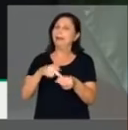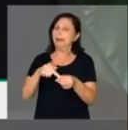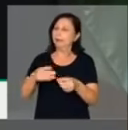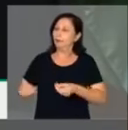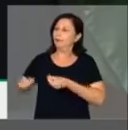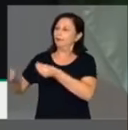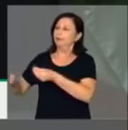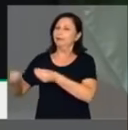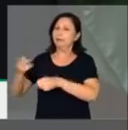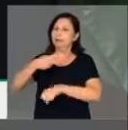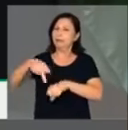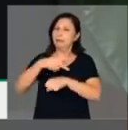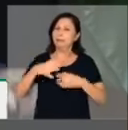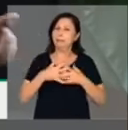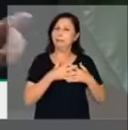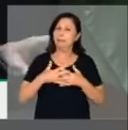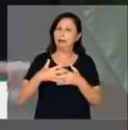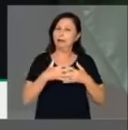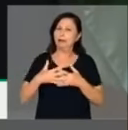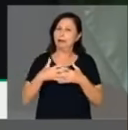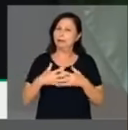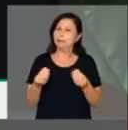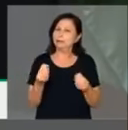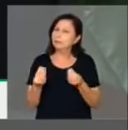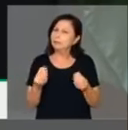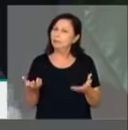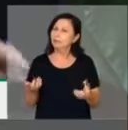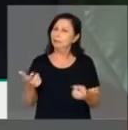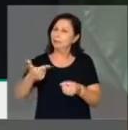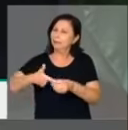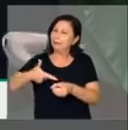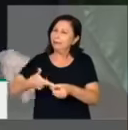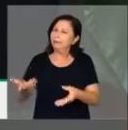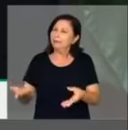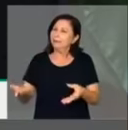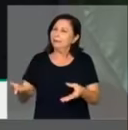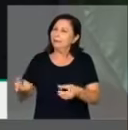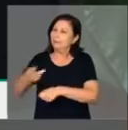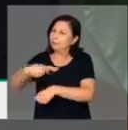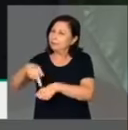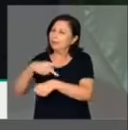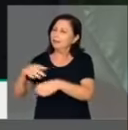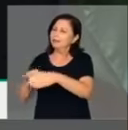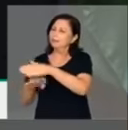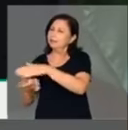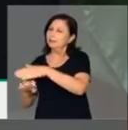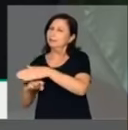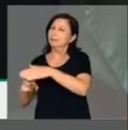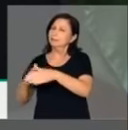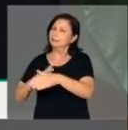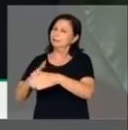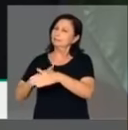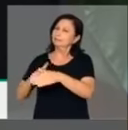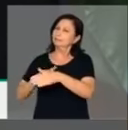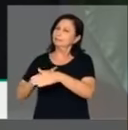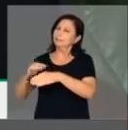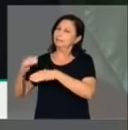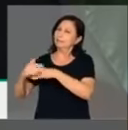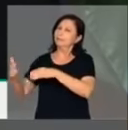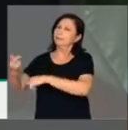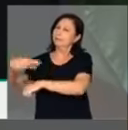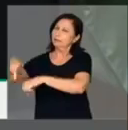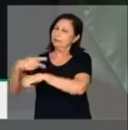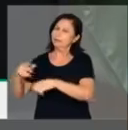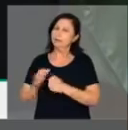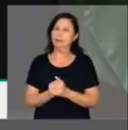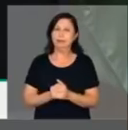para as empresas estrangeiras. Disso ele não fala. Ele não critica a reforma trabalhista, que impede o